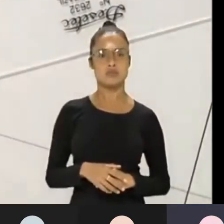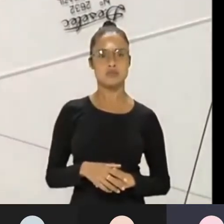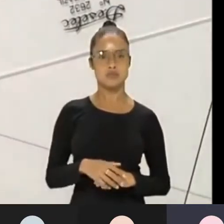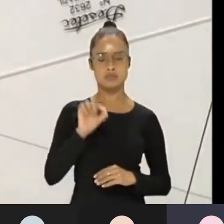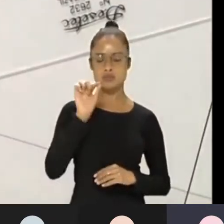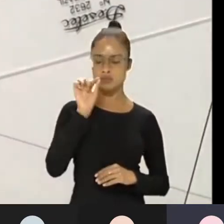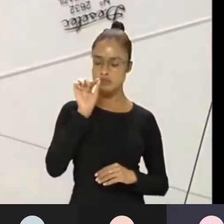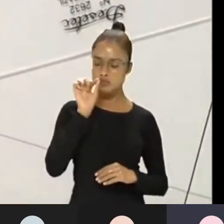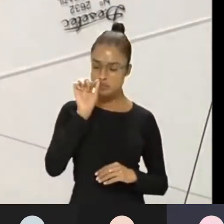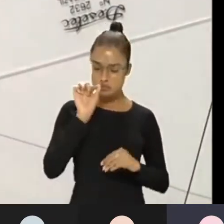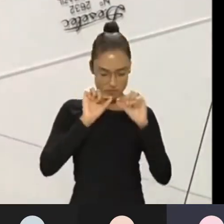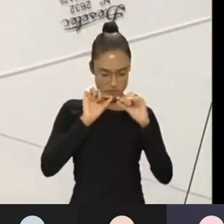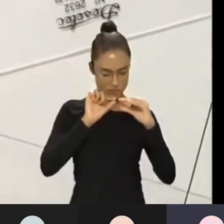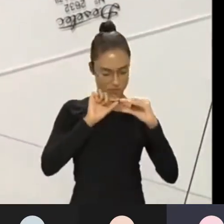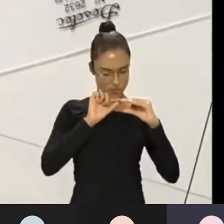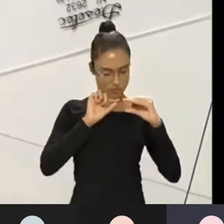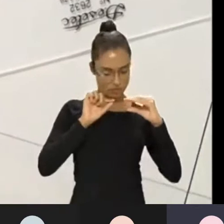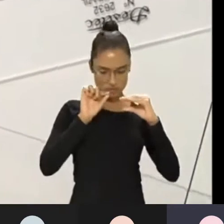Marquei um ponto.